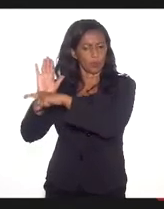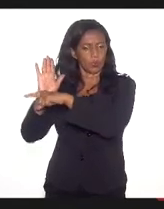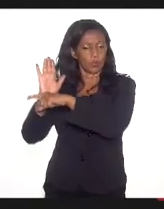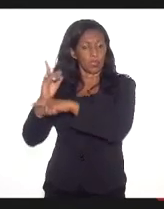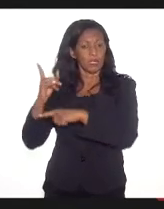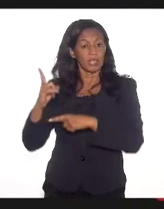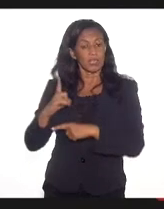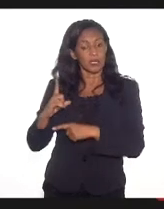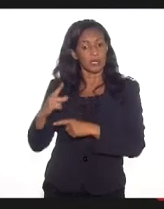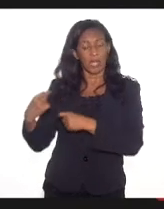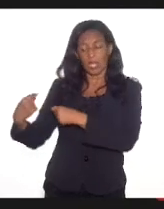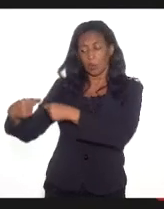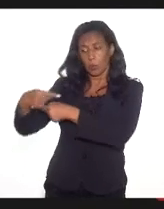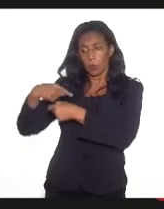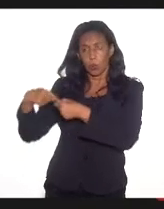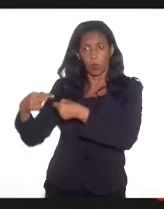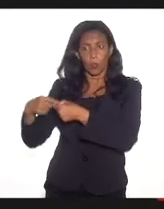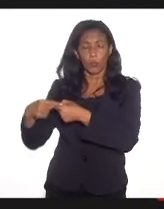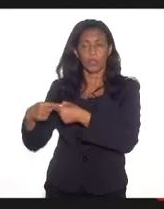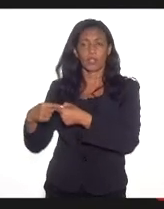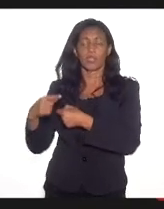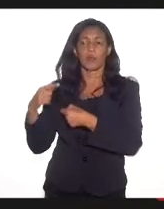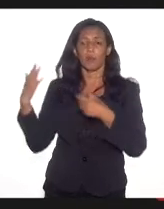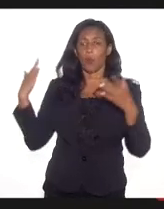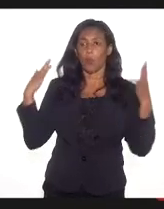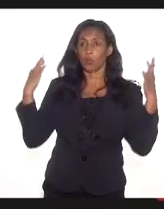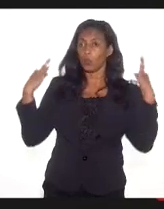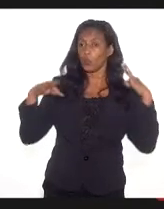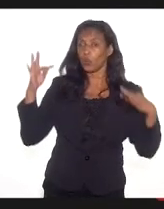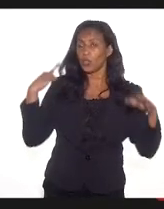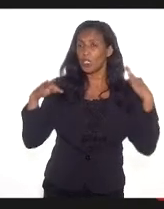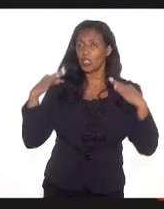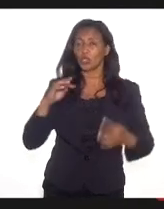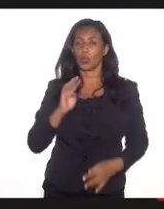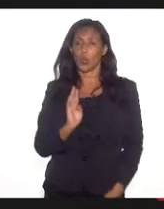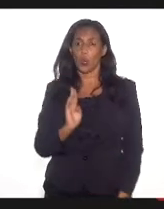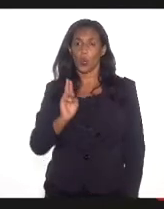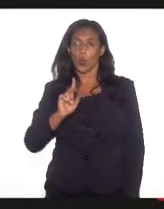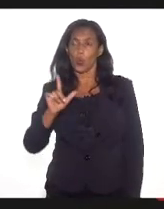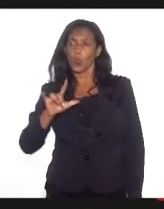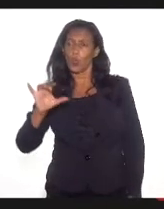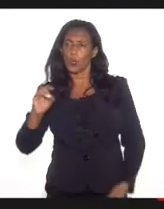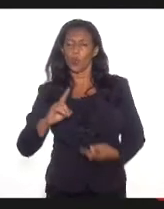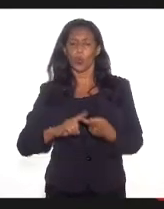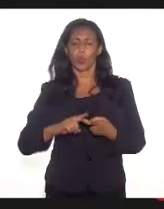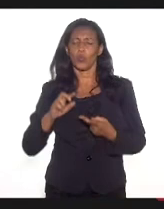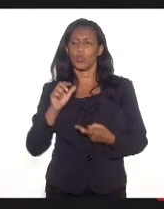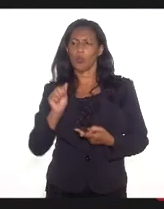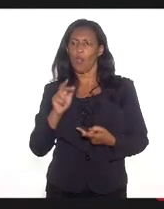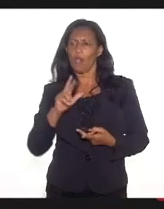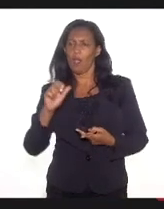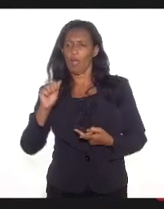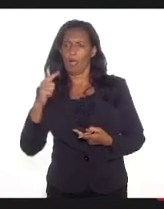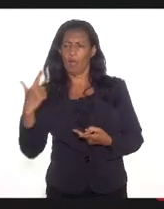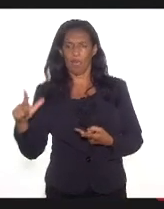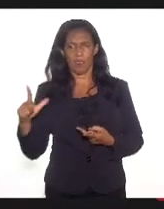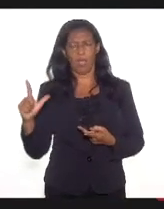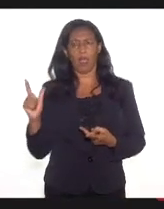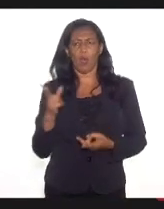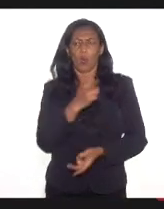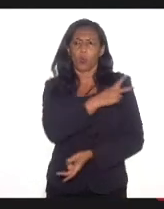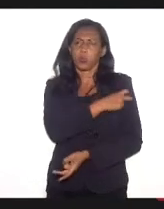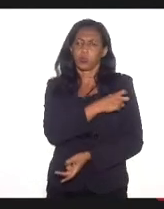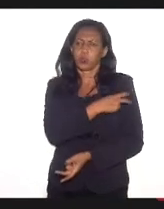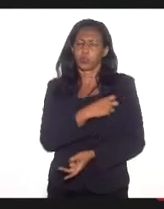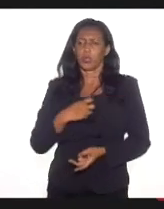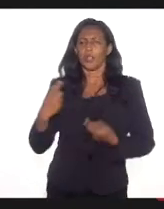turísticos como Búzios como Paraty como Arraial do Cabo o Turino também sofreu muito com a pandemia e o Turino também tem uma informalidade muito grande